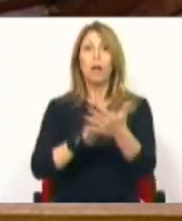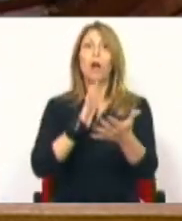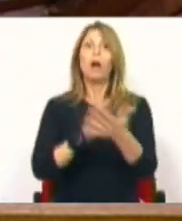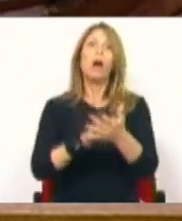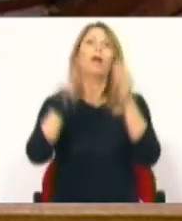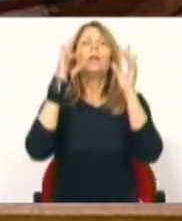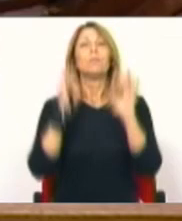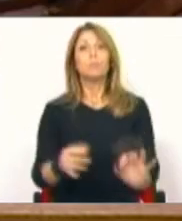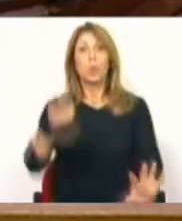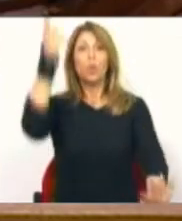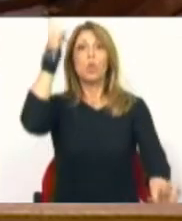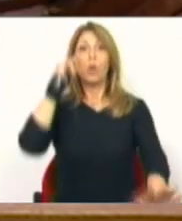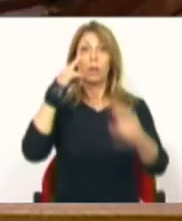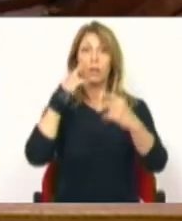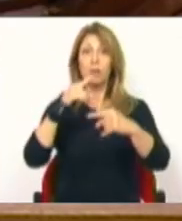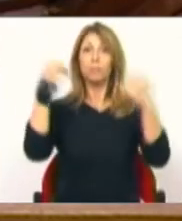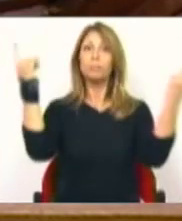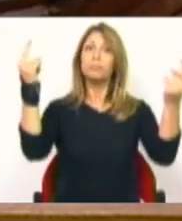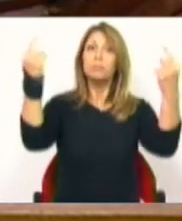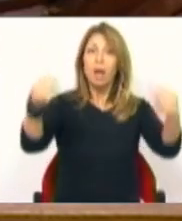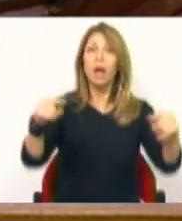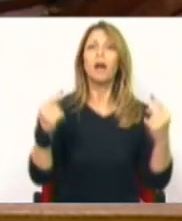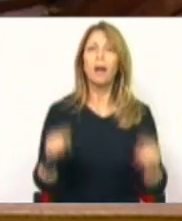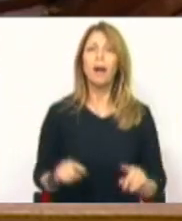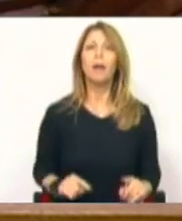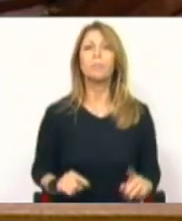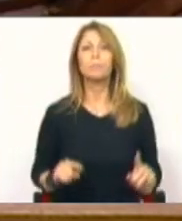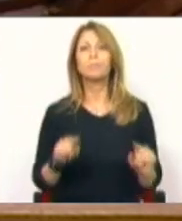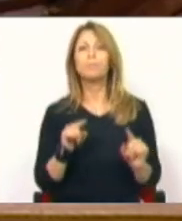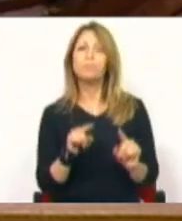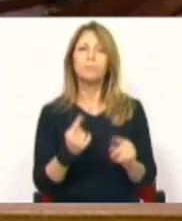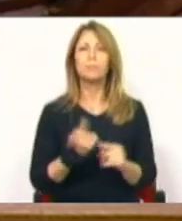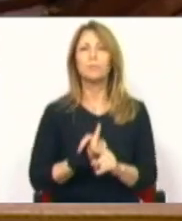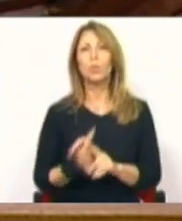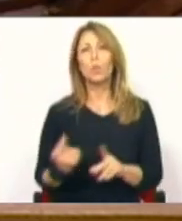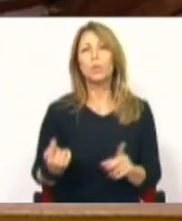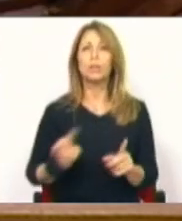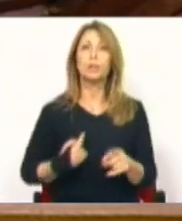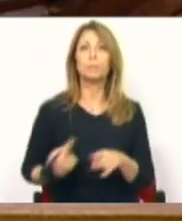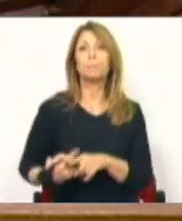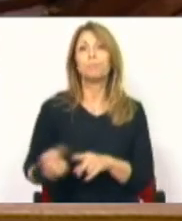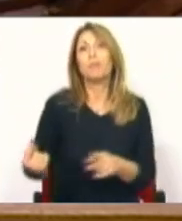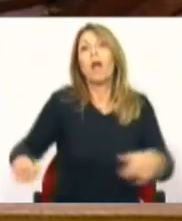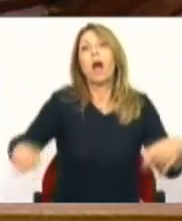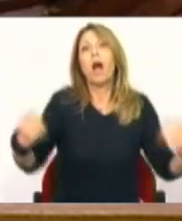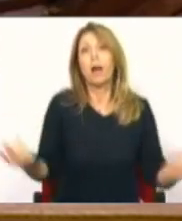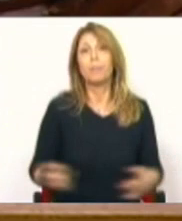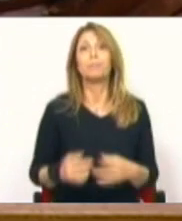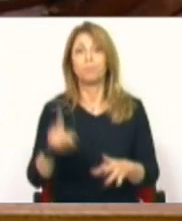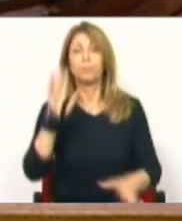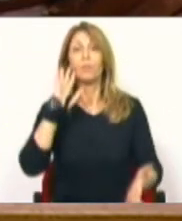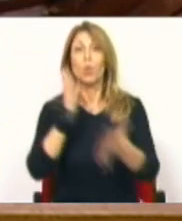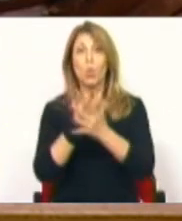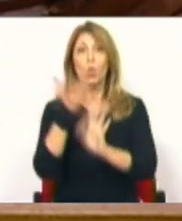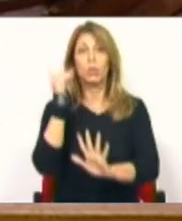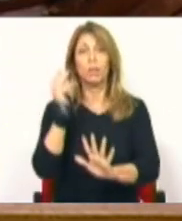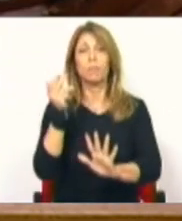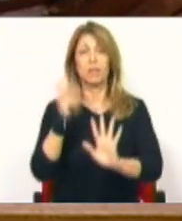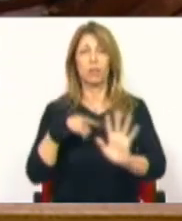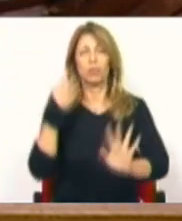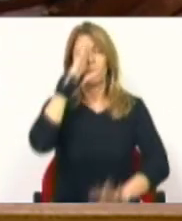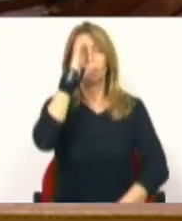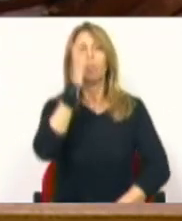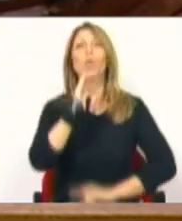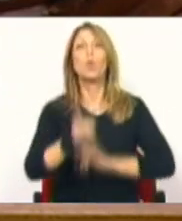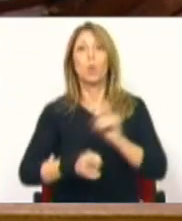ontem revelados, há a tendência. E essa nós sabemos qual é. Na última década, a disparidade entre